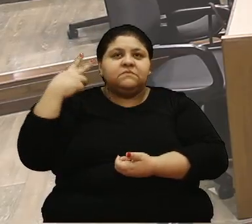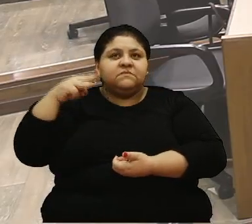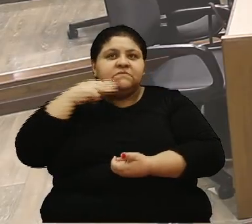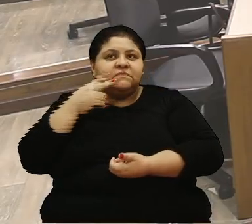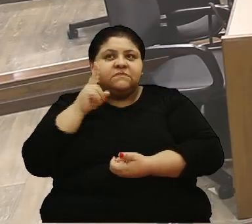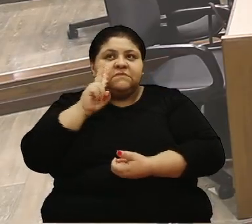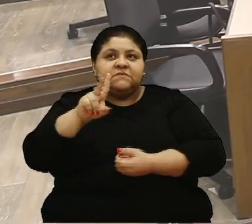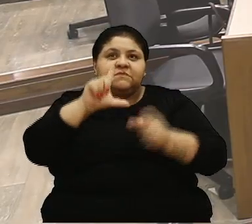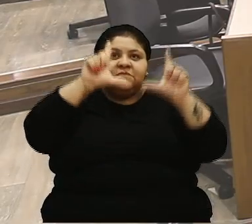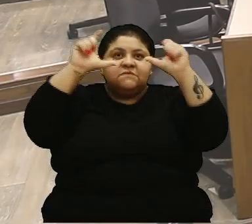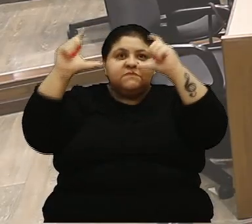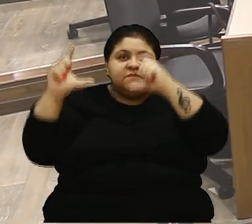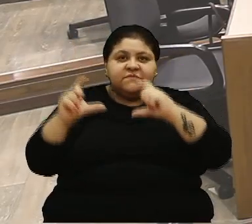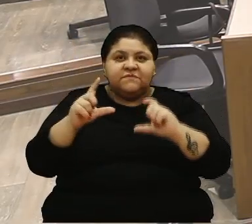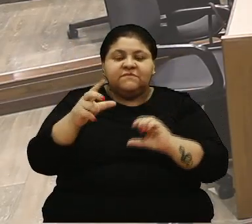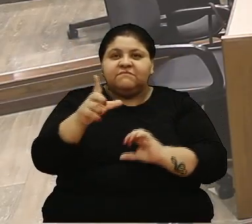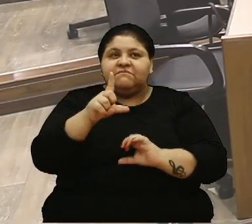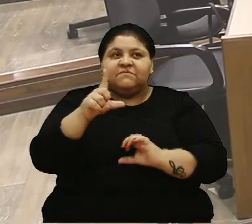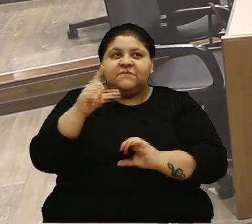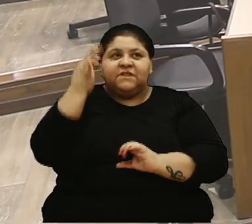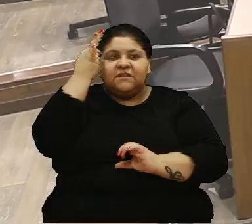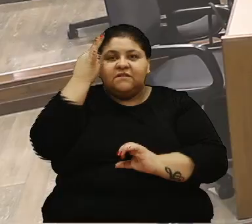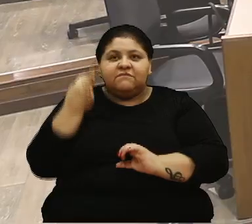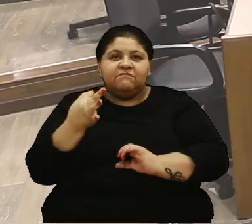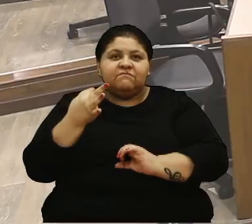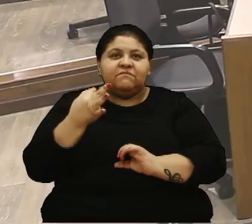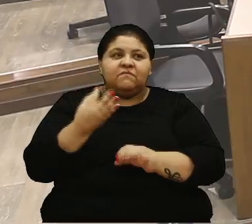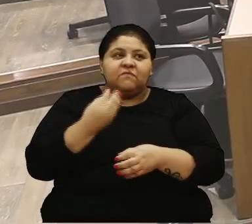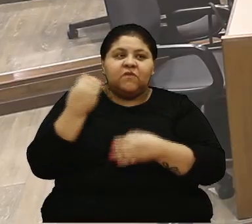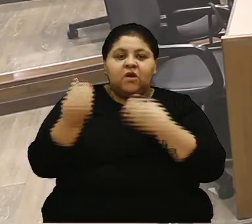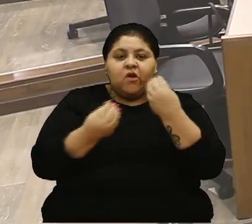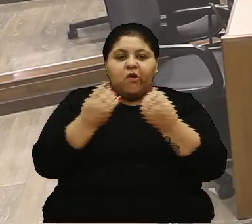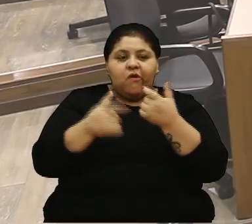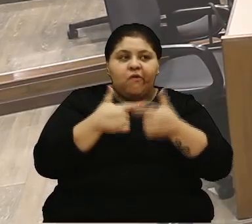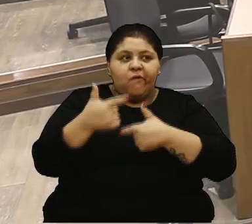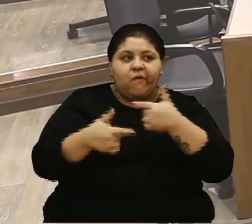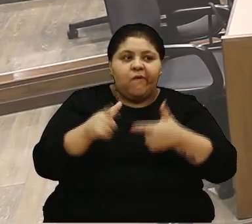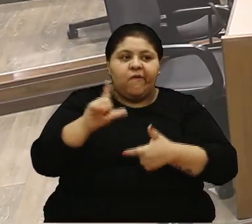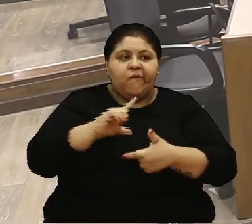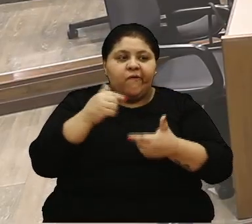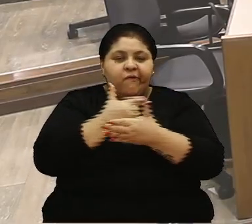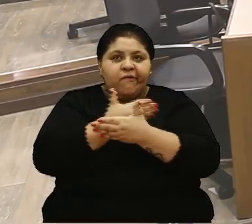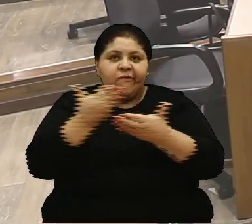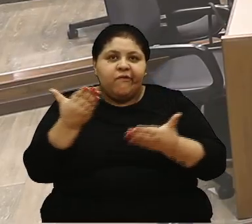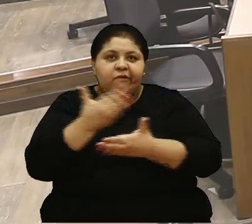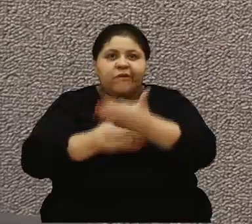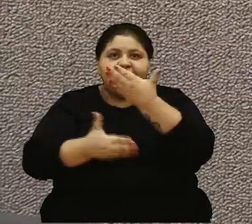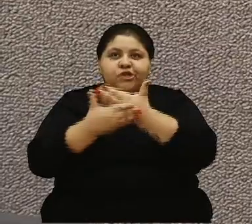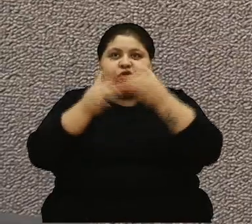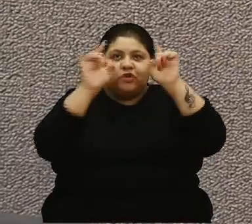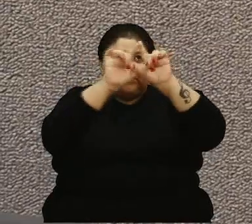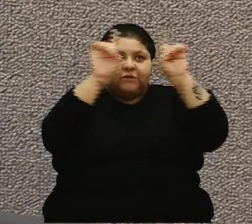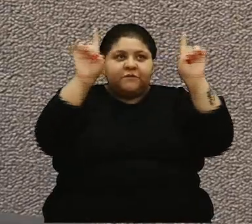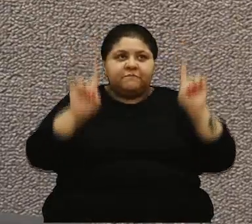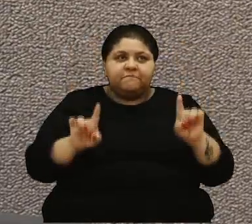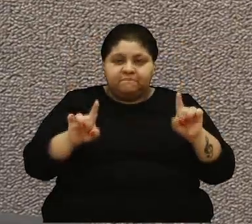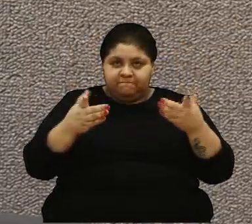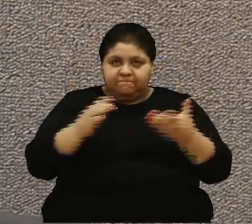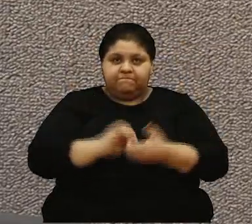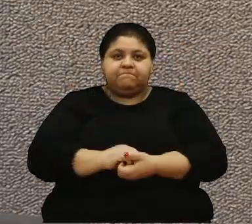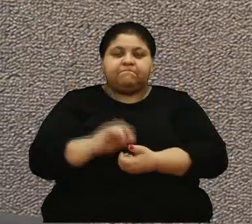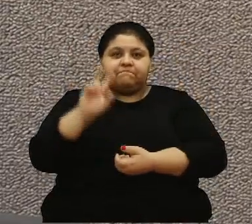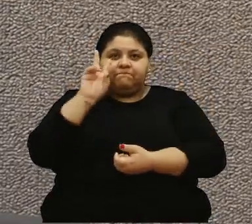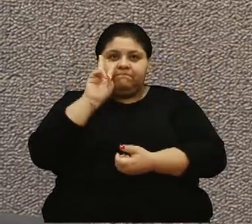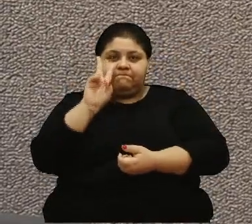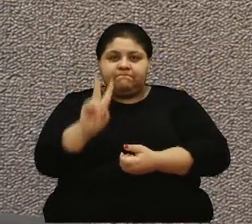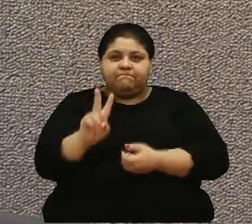fotos assim de um evento, a gente não tem noção e a dimensão do quanto trabalho teve de Vossa Excelência e de toda a equipe. E ver